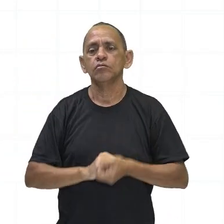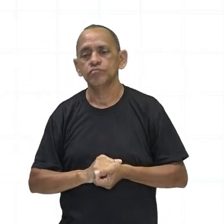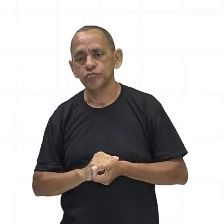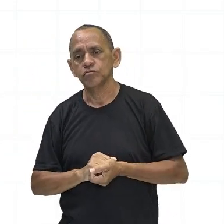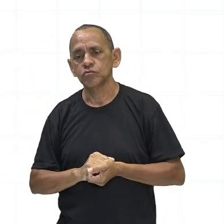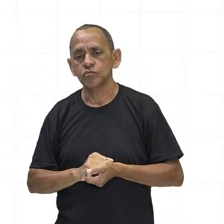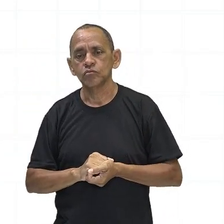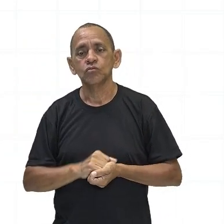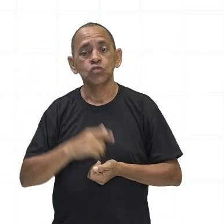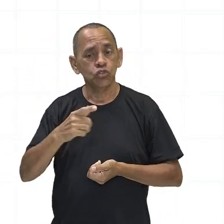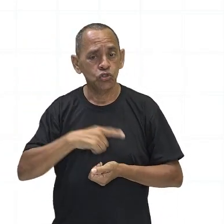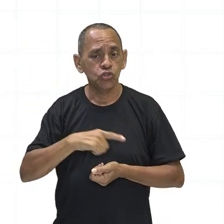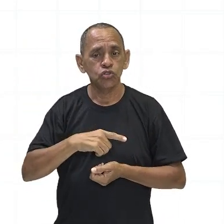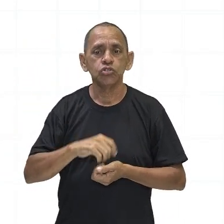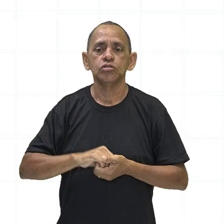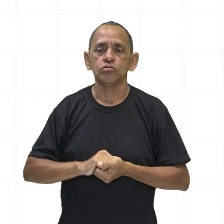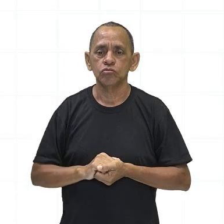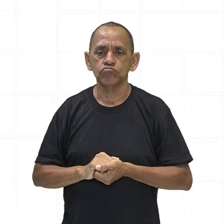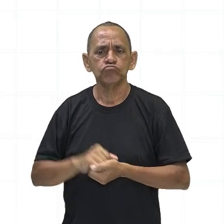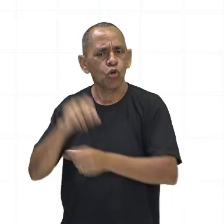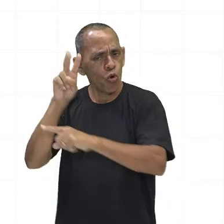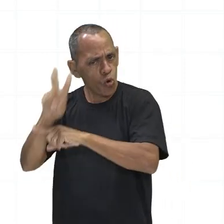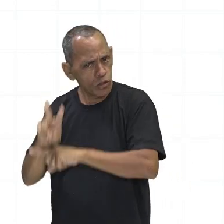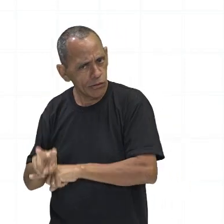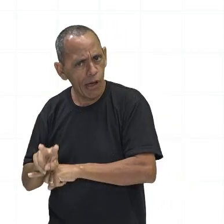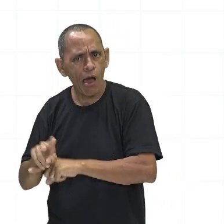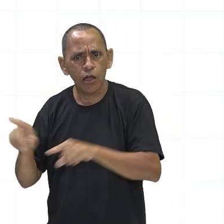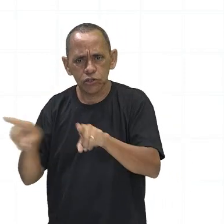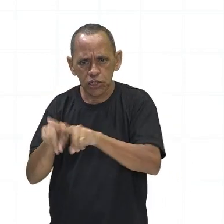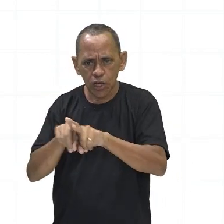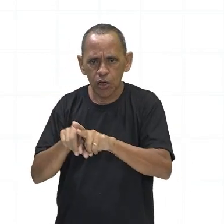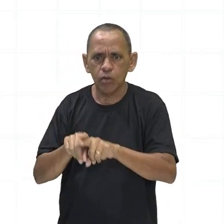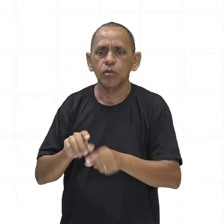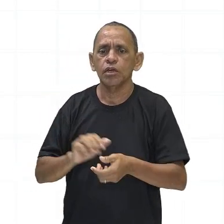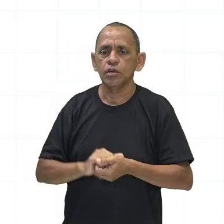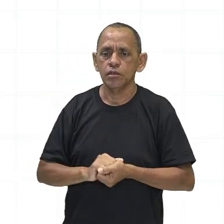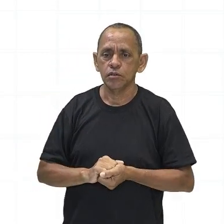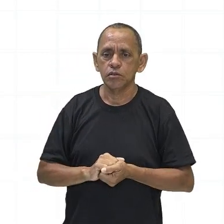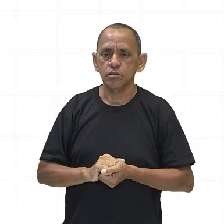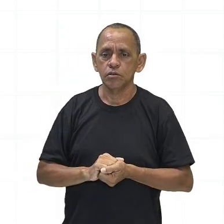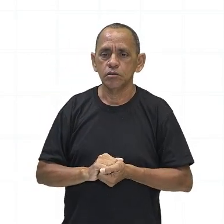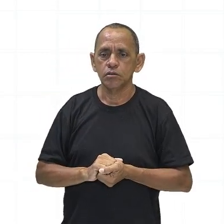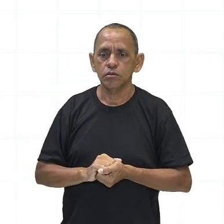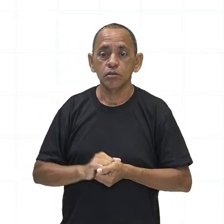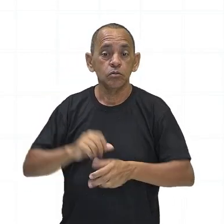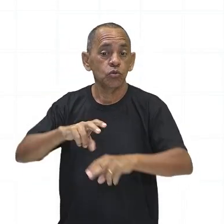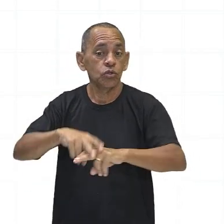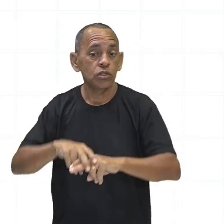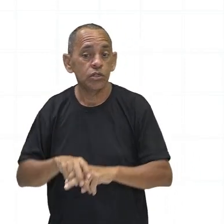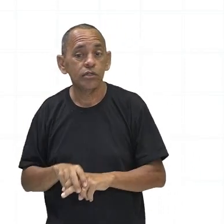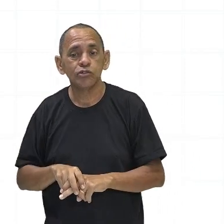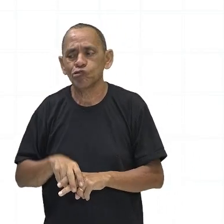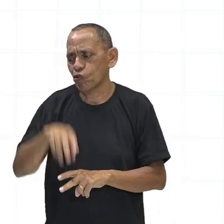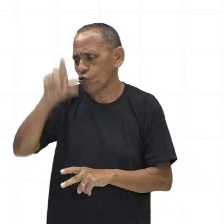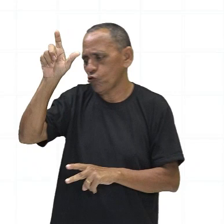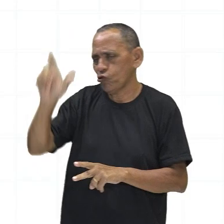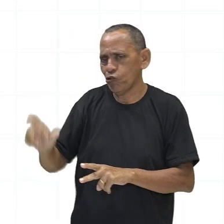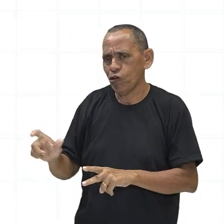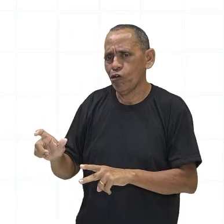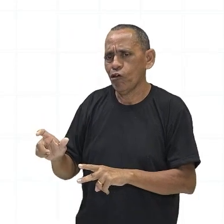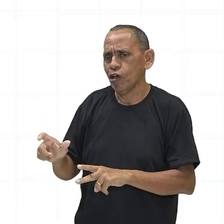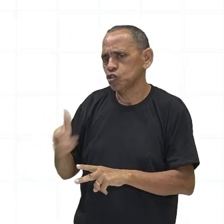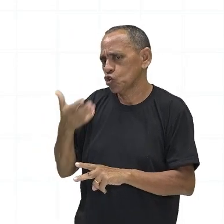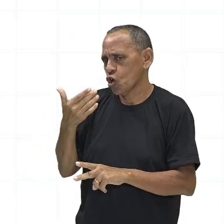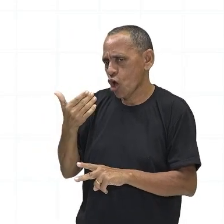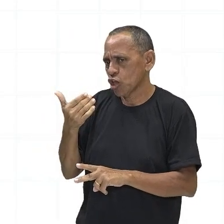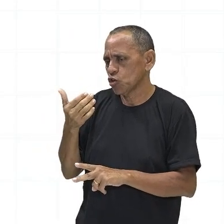quais tomavam conta com muito cuidado e zelo. Era por isso que somente estas aves comiam seu